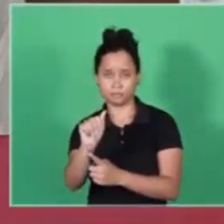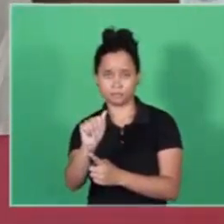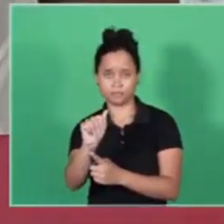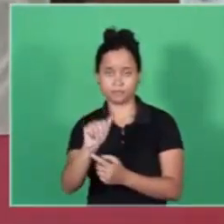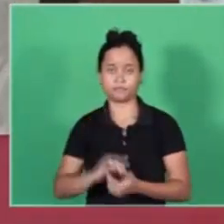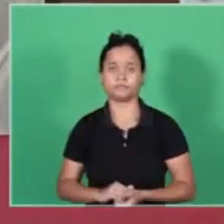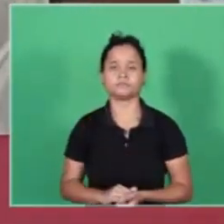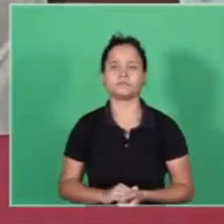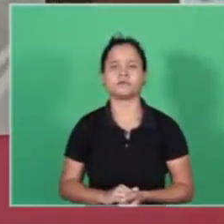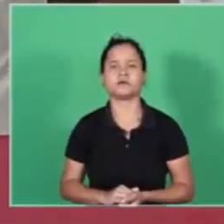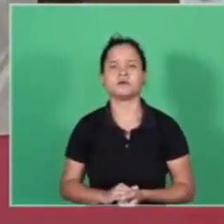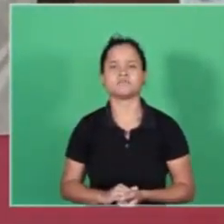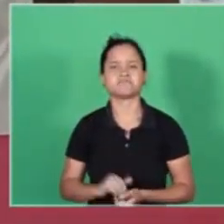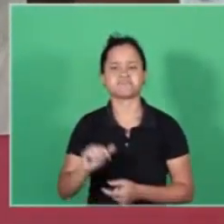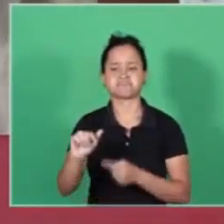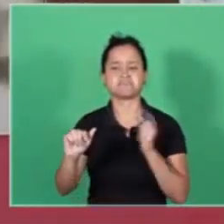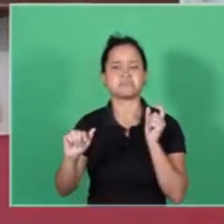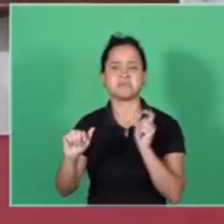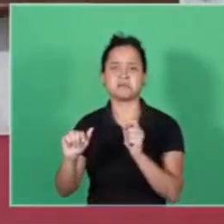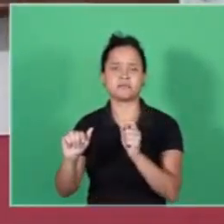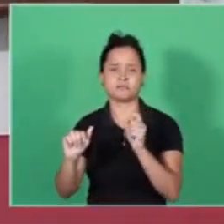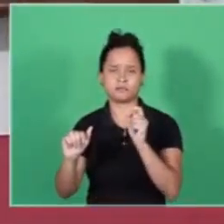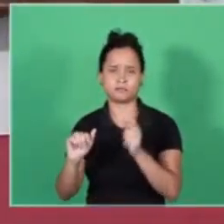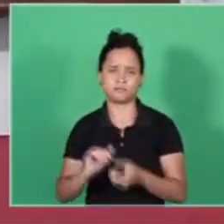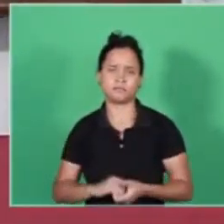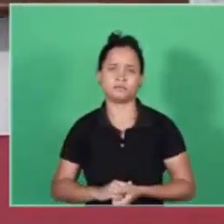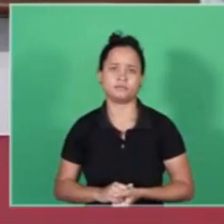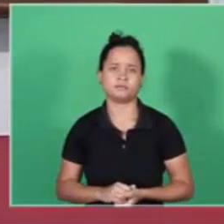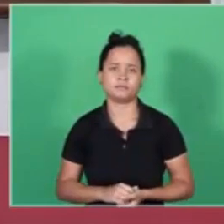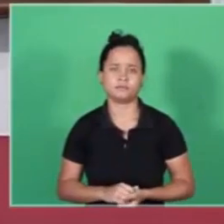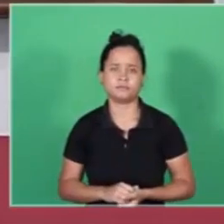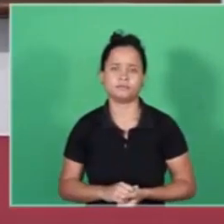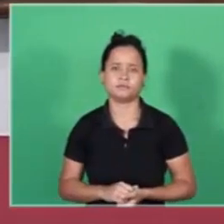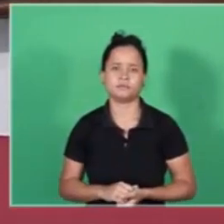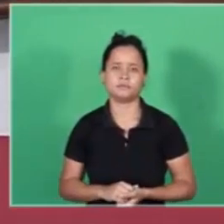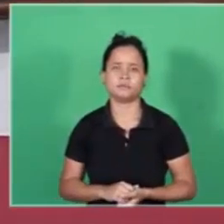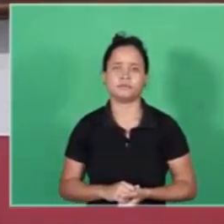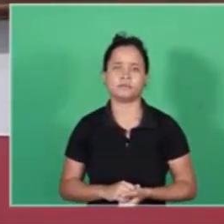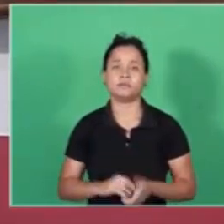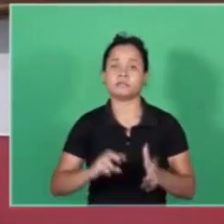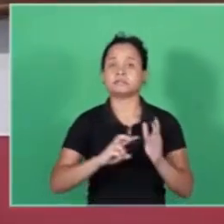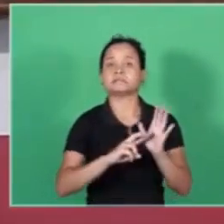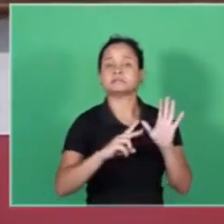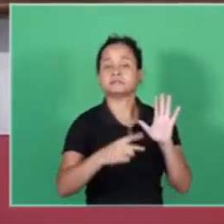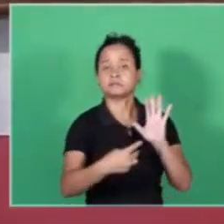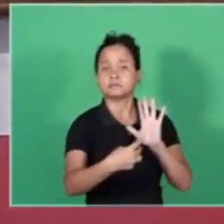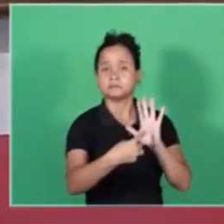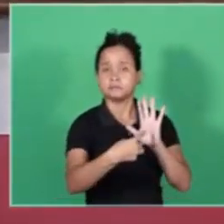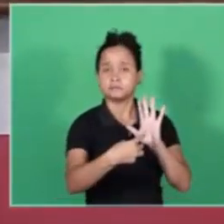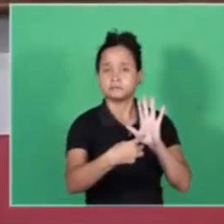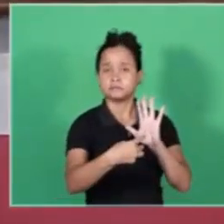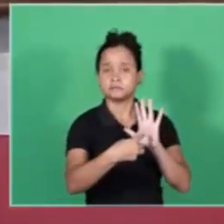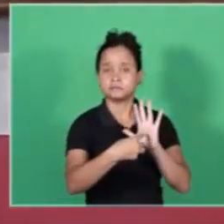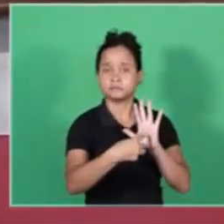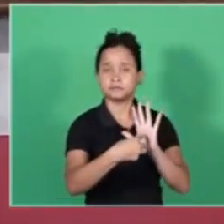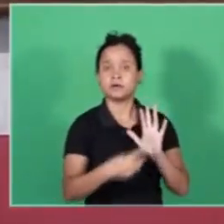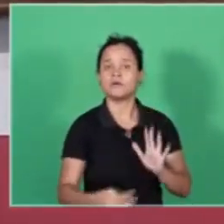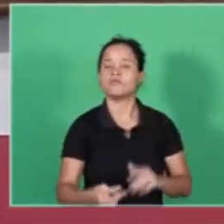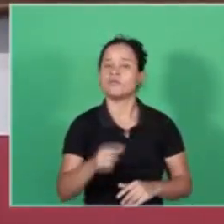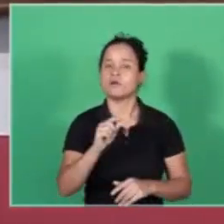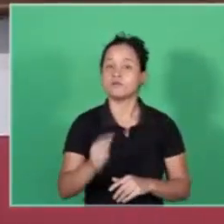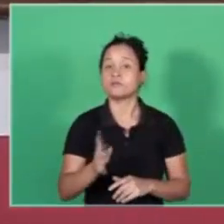O que era o deísmo? Deísmo era você conhecer Deus pela